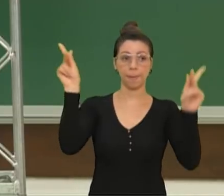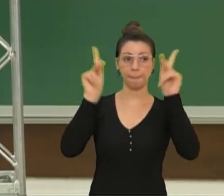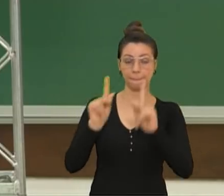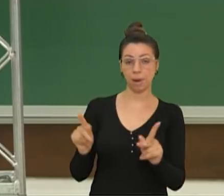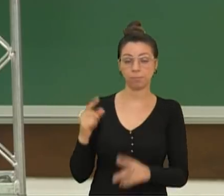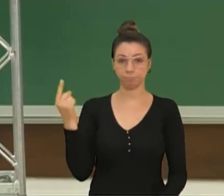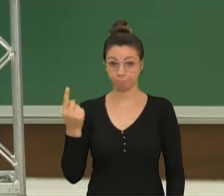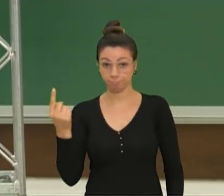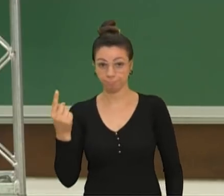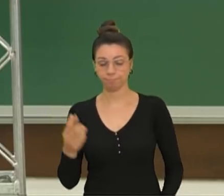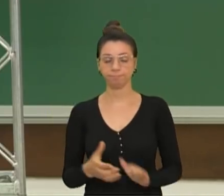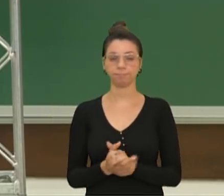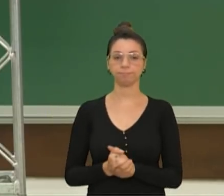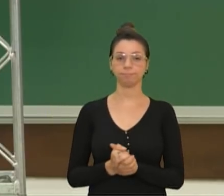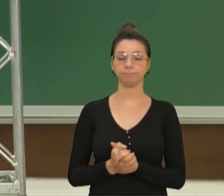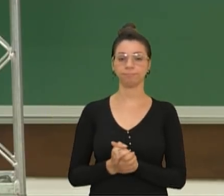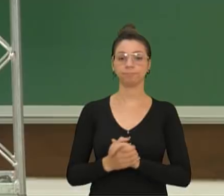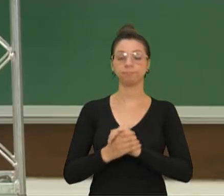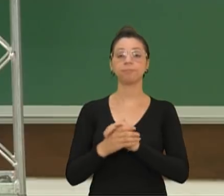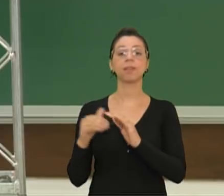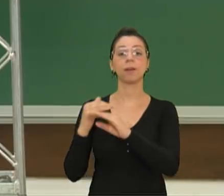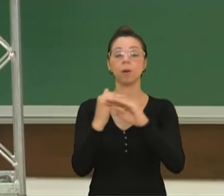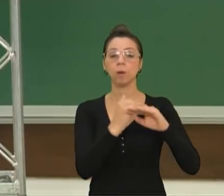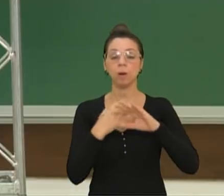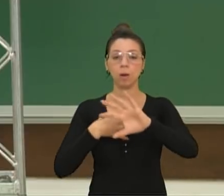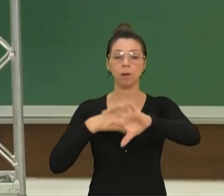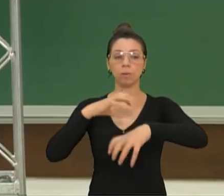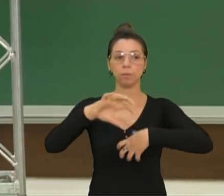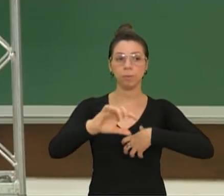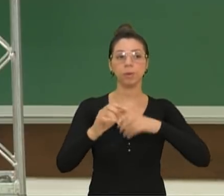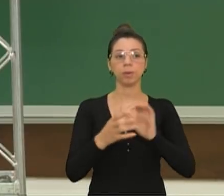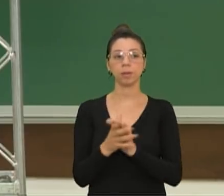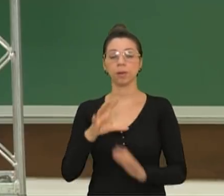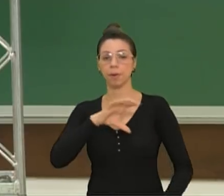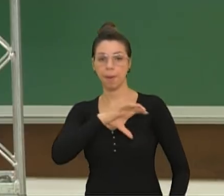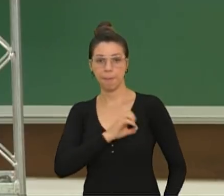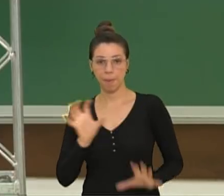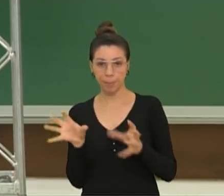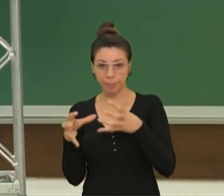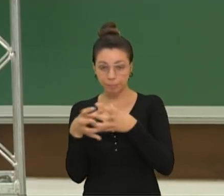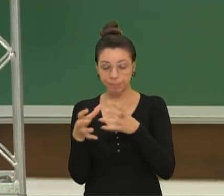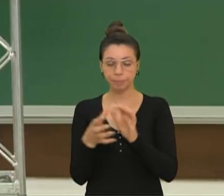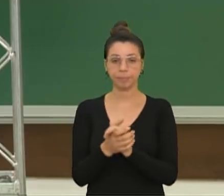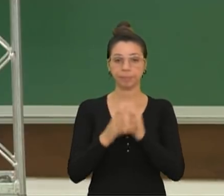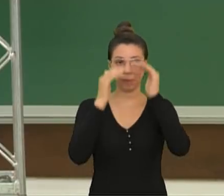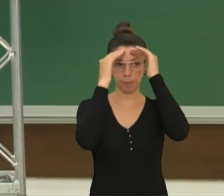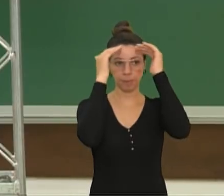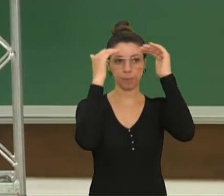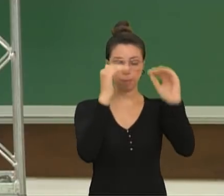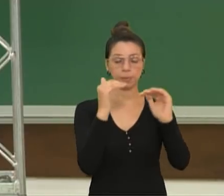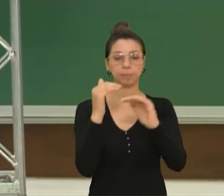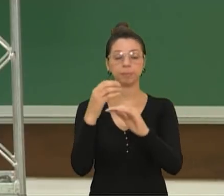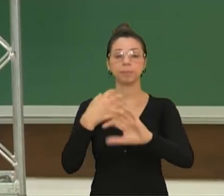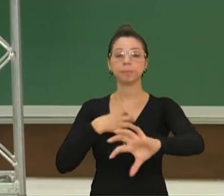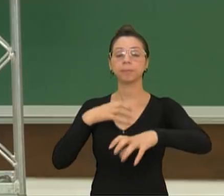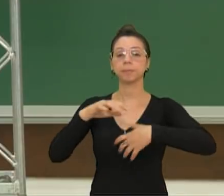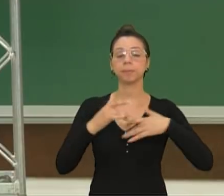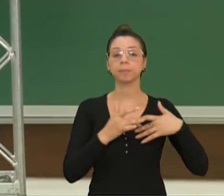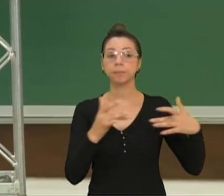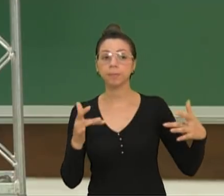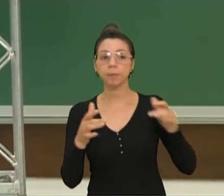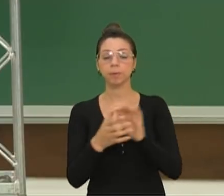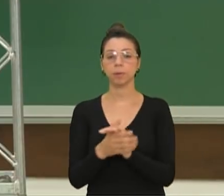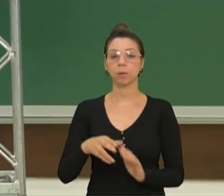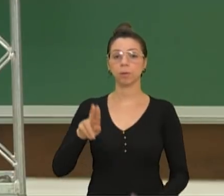individualista. Letra B, harmonia, amor, coletivista. Letra C, respeito, solidariedade, ubuntu. Ou letra